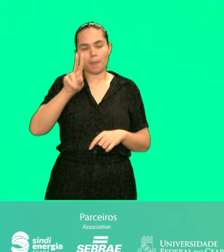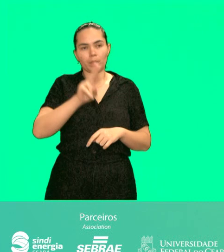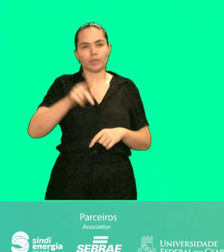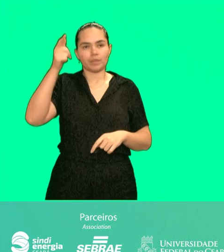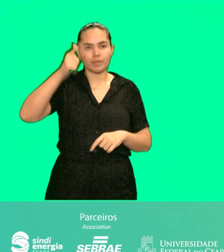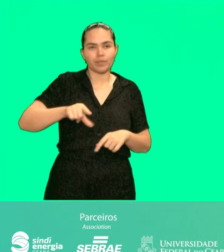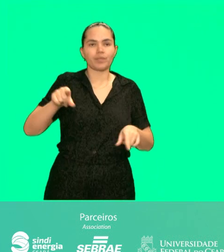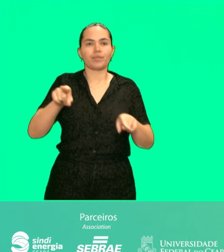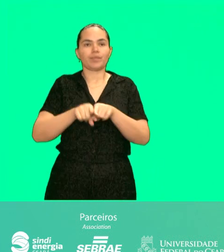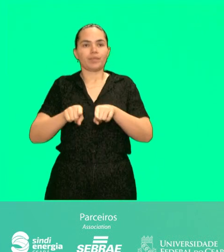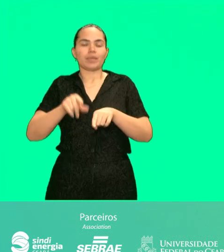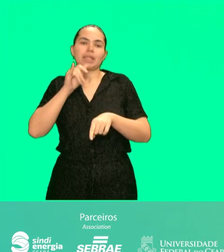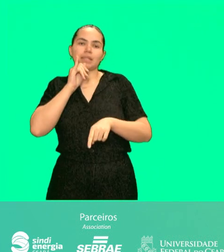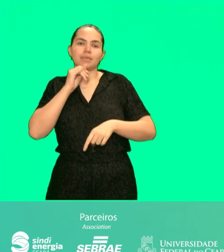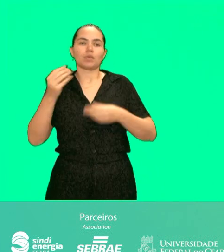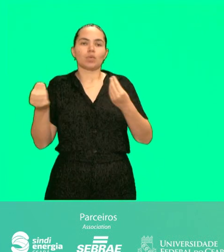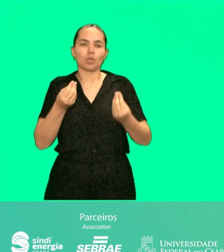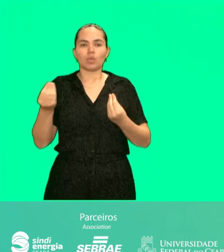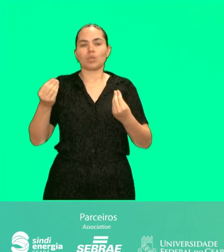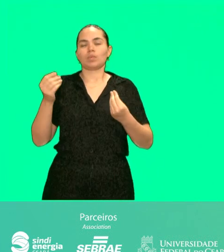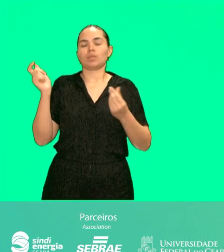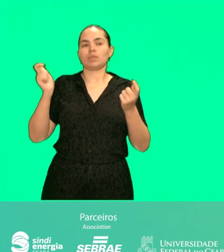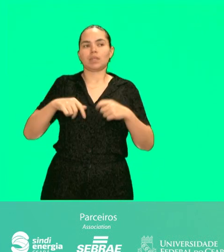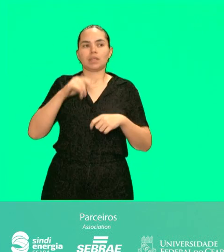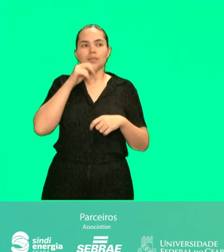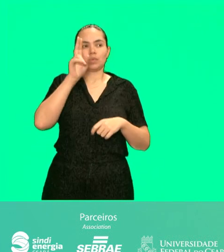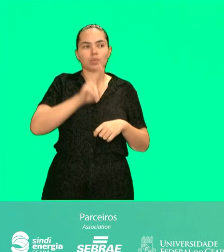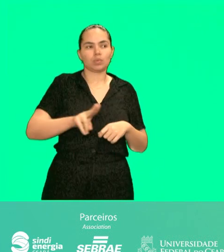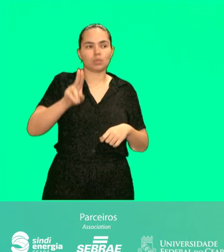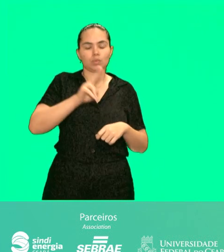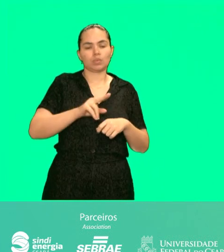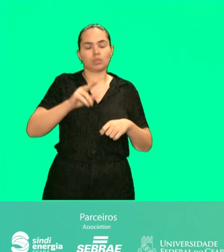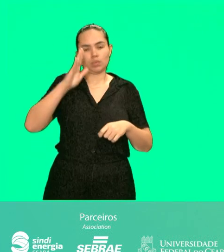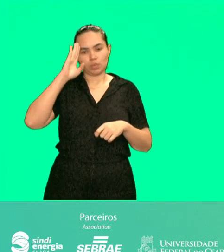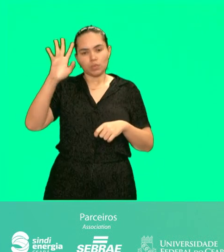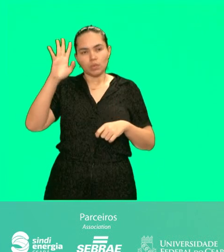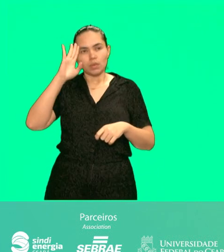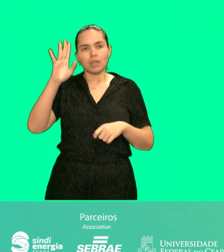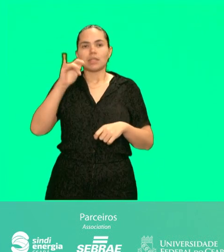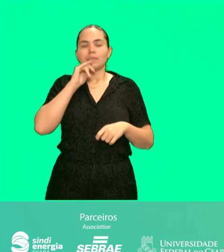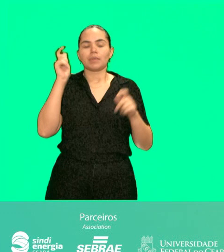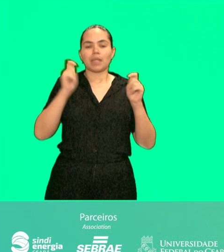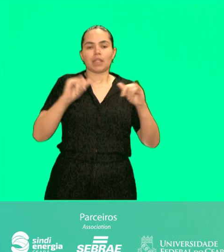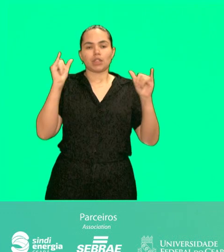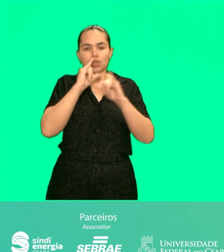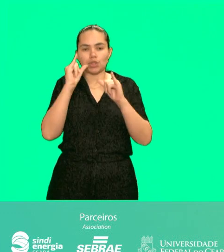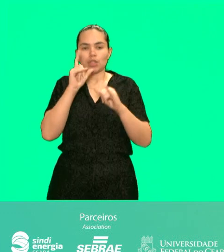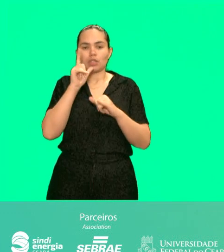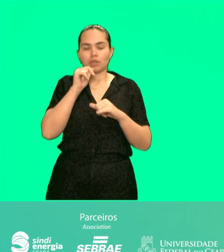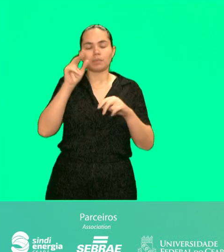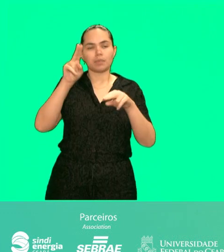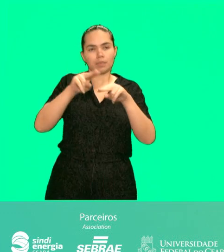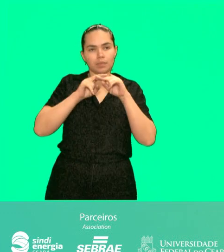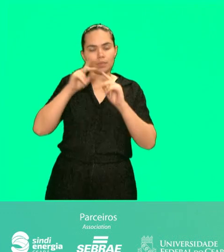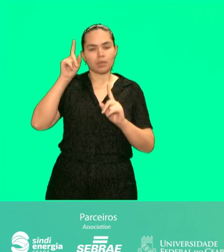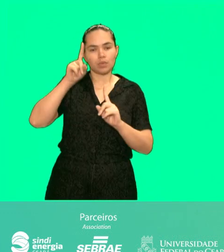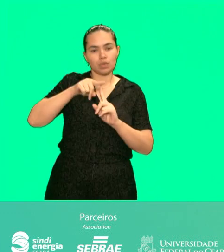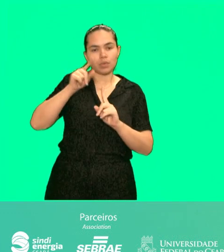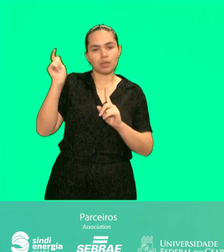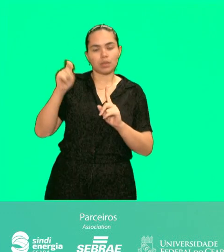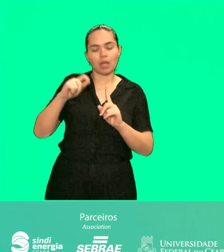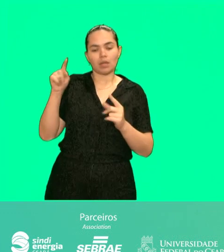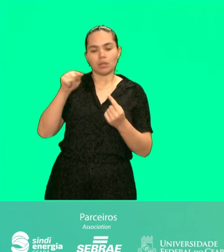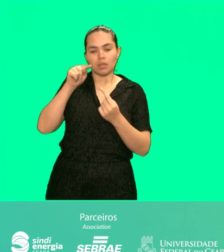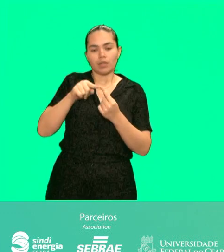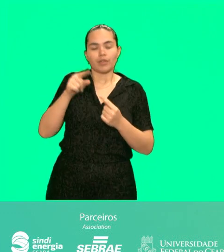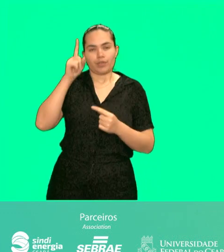e ligar a unidade nas to utilidades, né, no assemble the fornecimento modules de and água. to put Tipicamente é uma montagem que você this consegue fazer